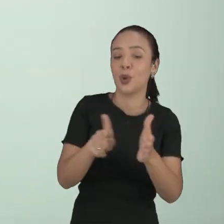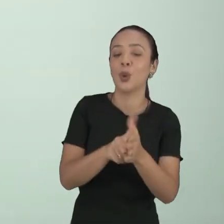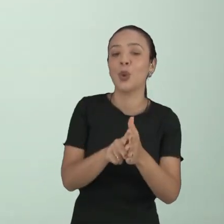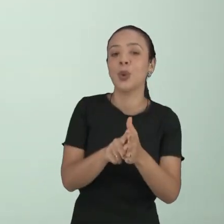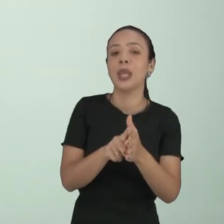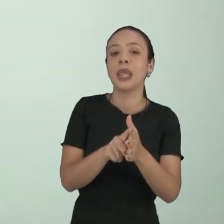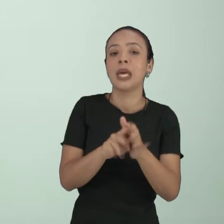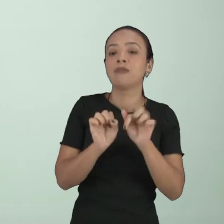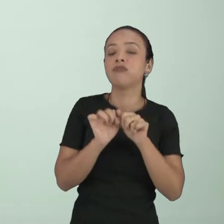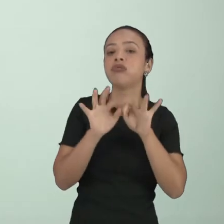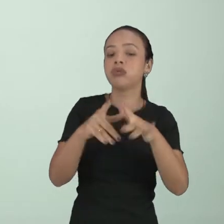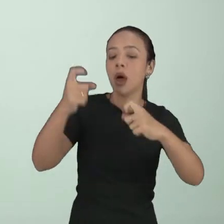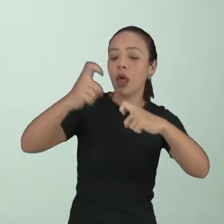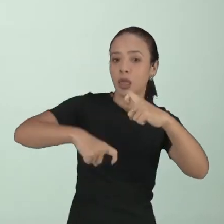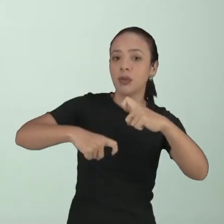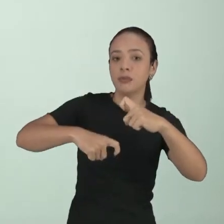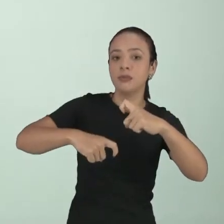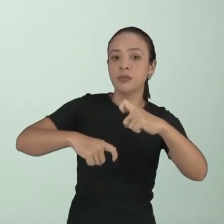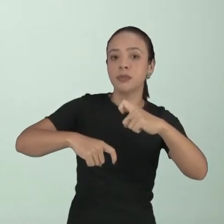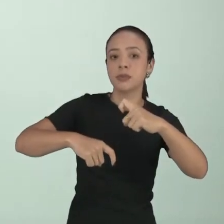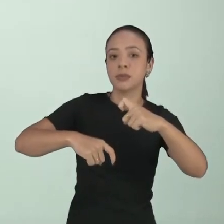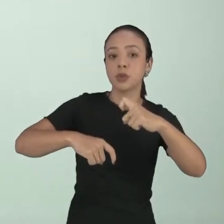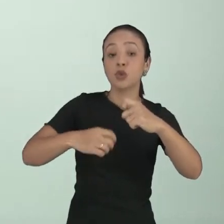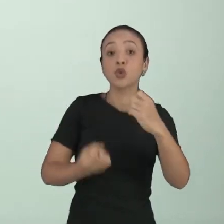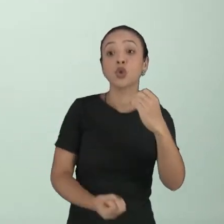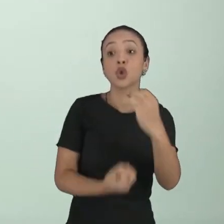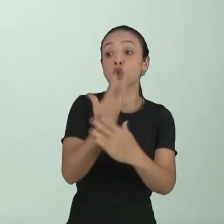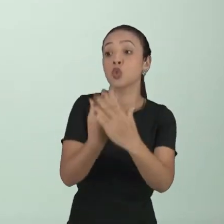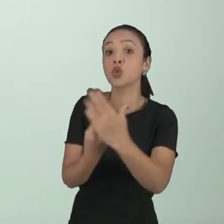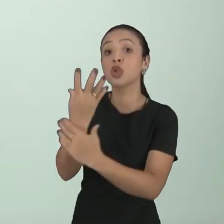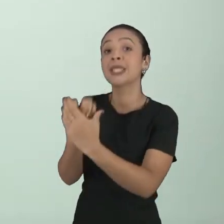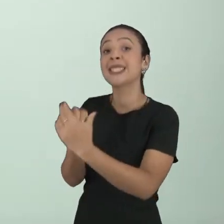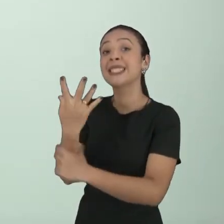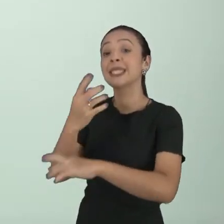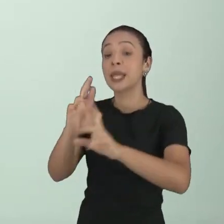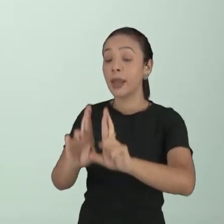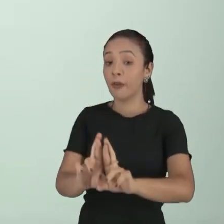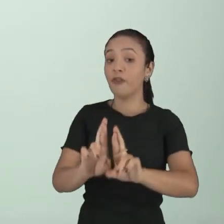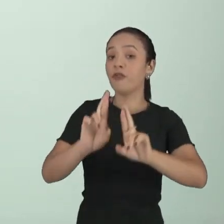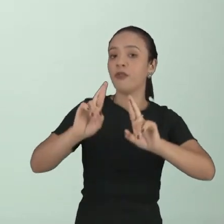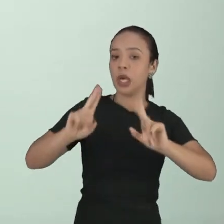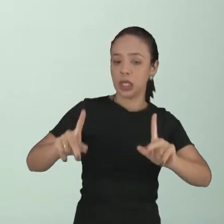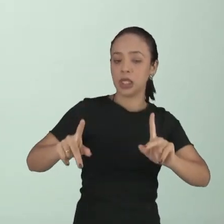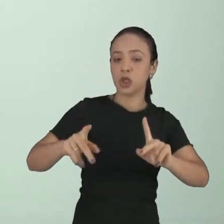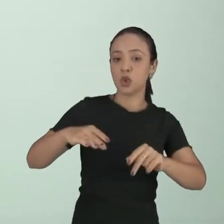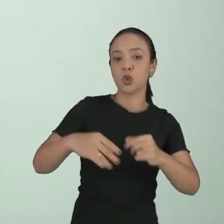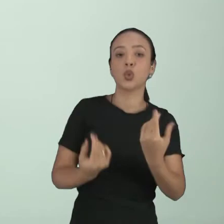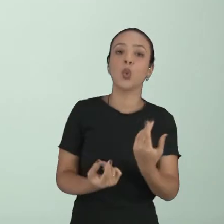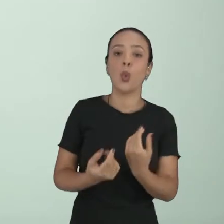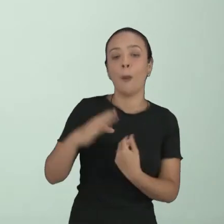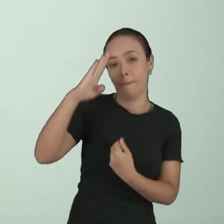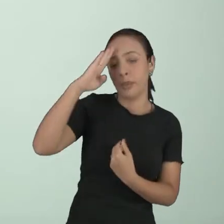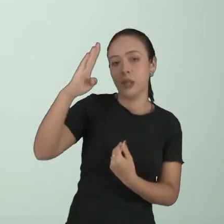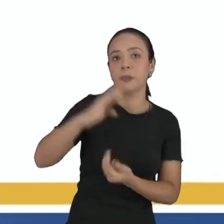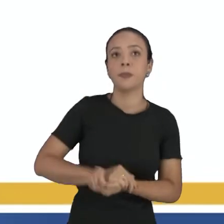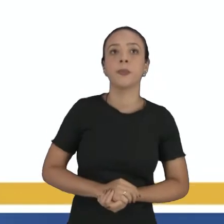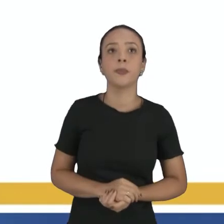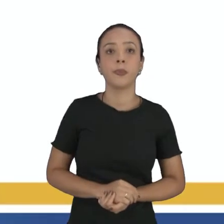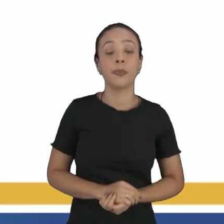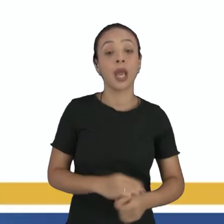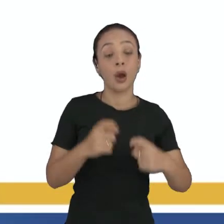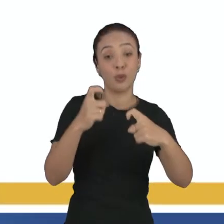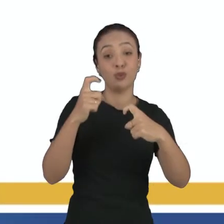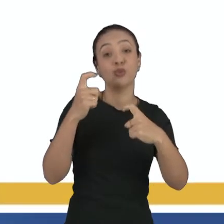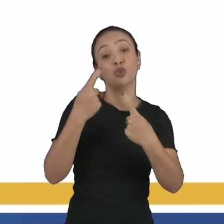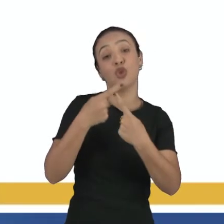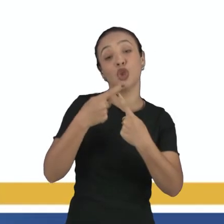reprodução sexuada, tá? Os descendentes não são geneticamente idênticos aos parentais, tá? É um tipo de reprodução